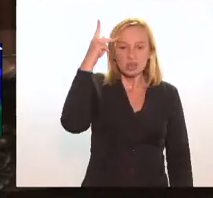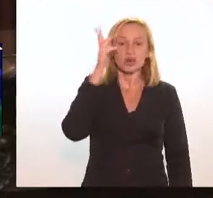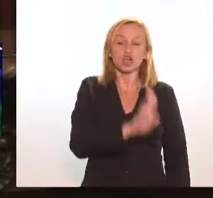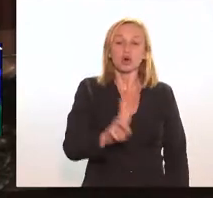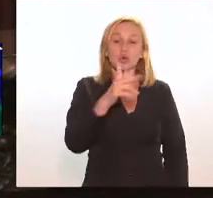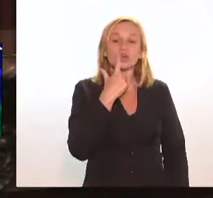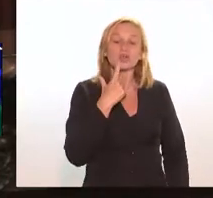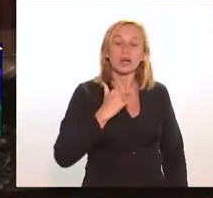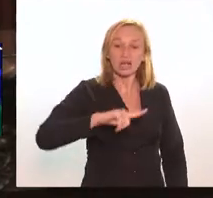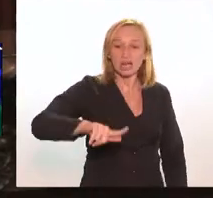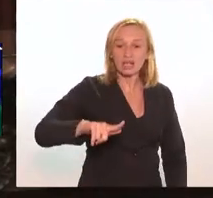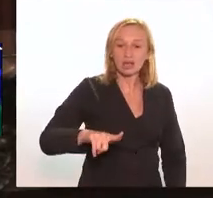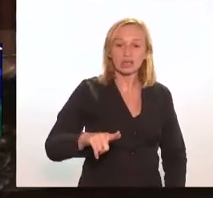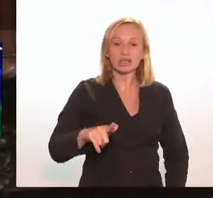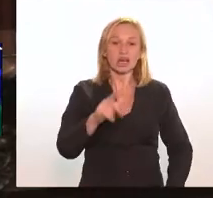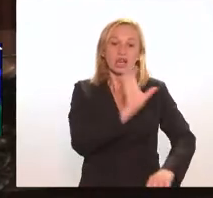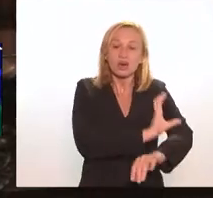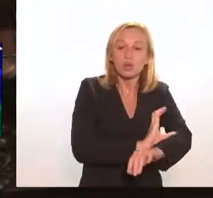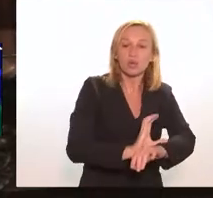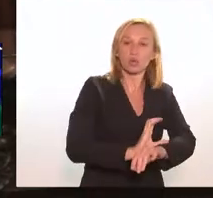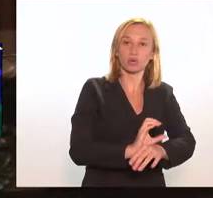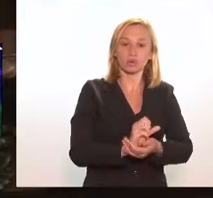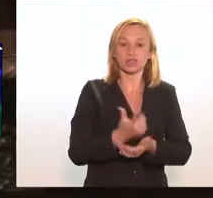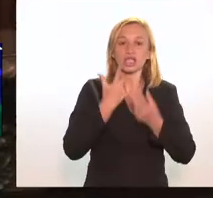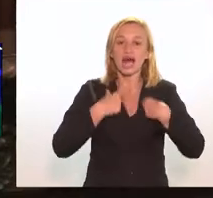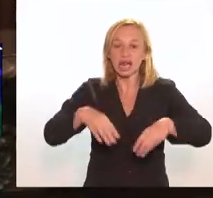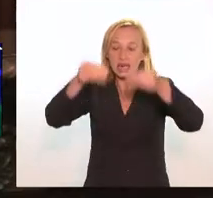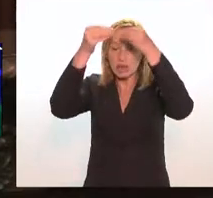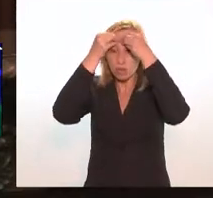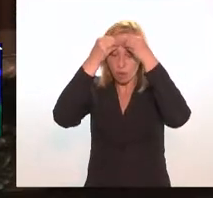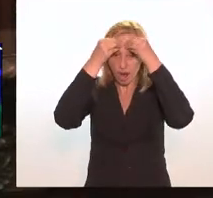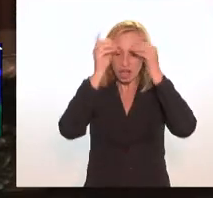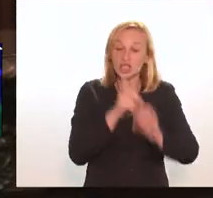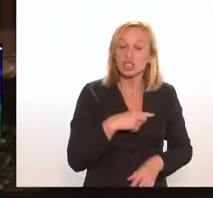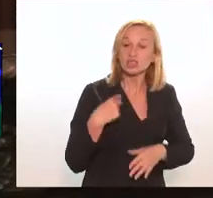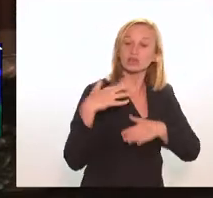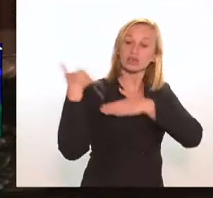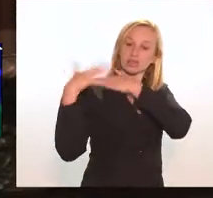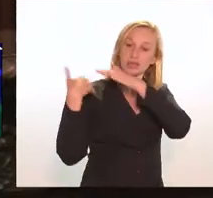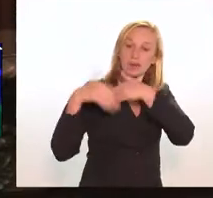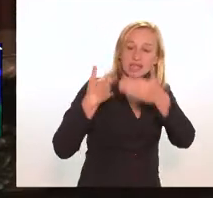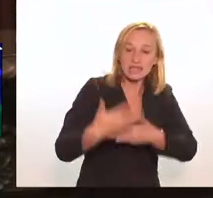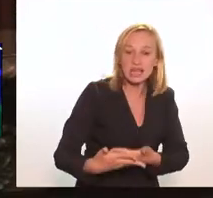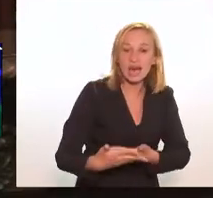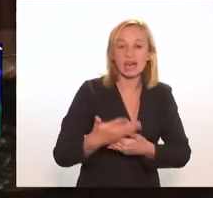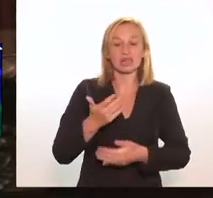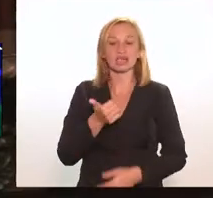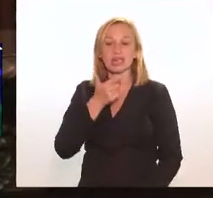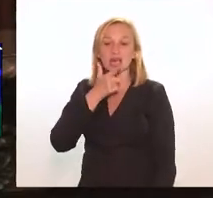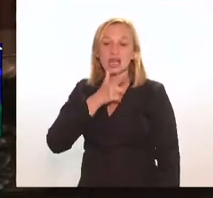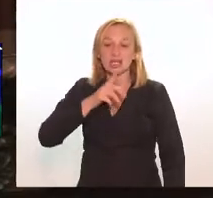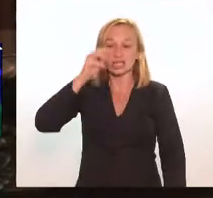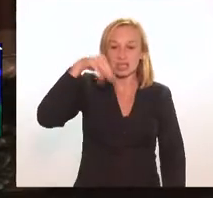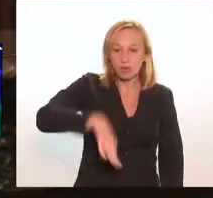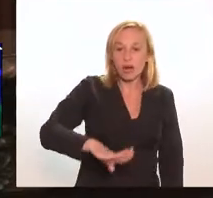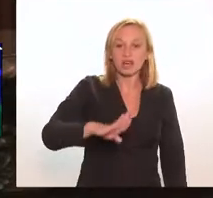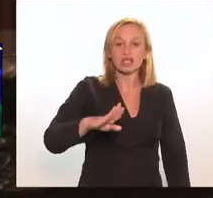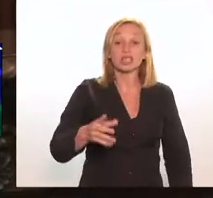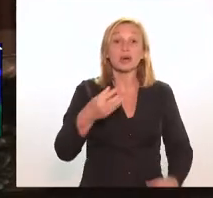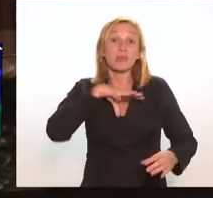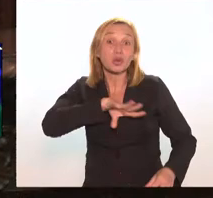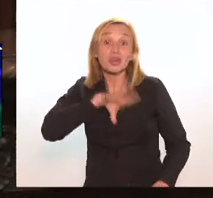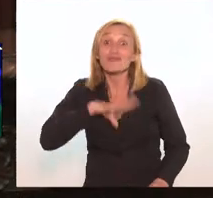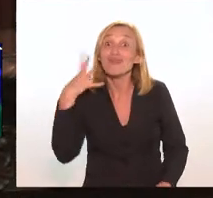língua culta, da norma culta, da linguagem dos nossos antepassados, desse português maravilhoso,